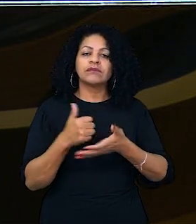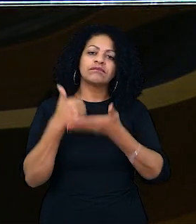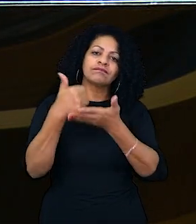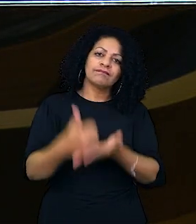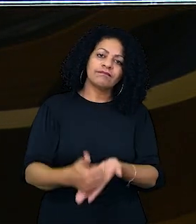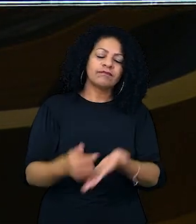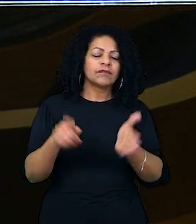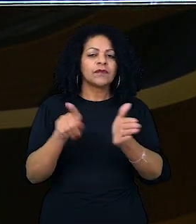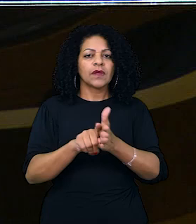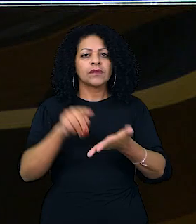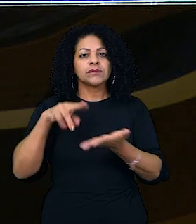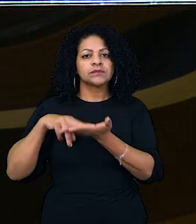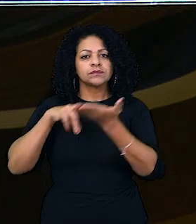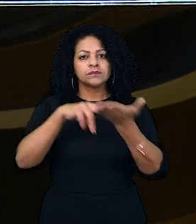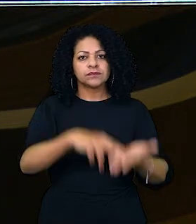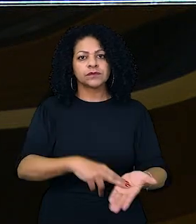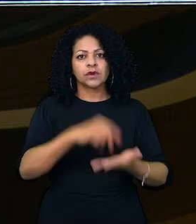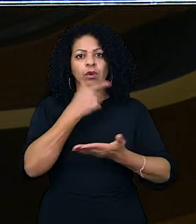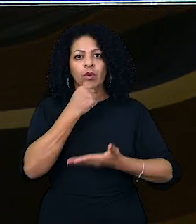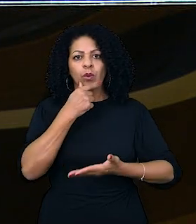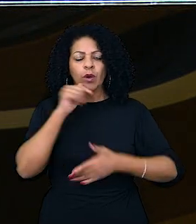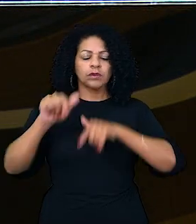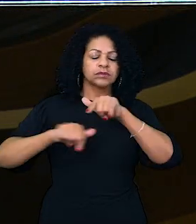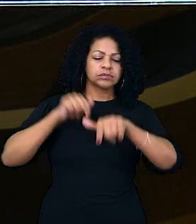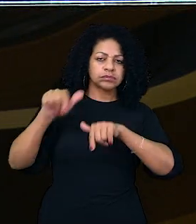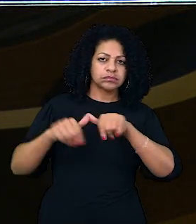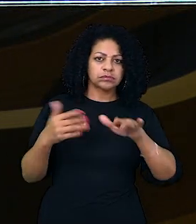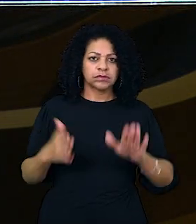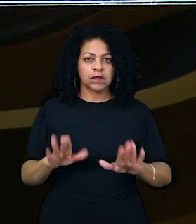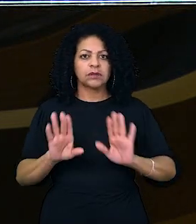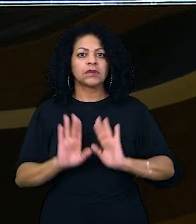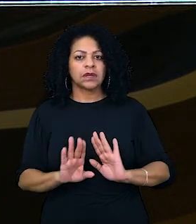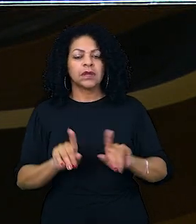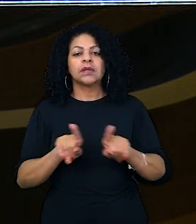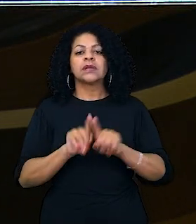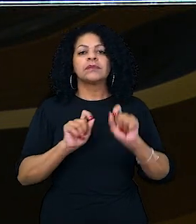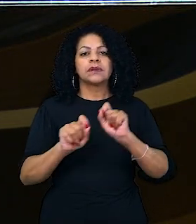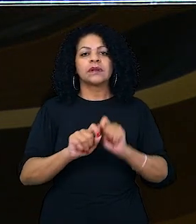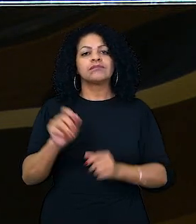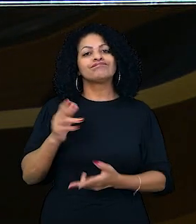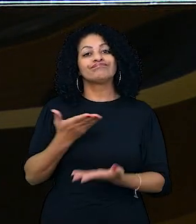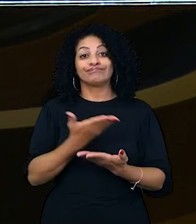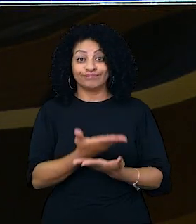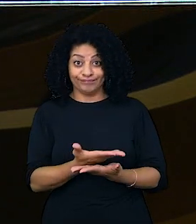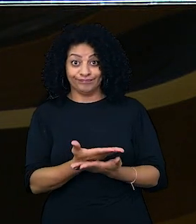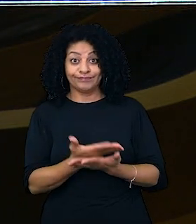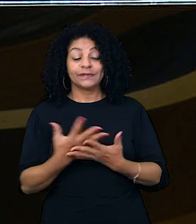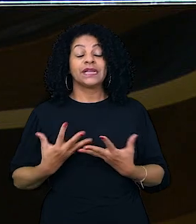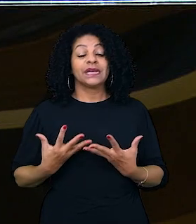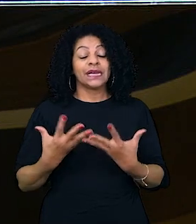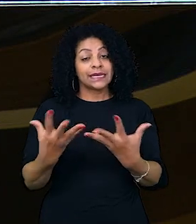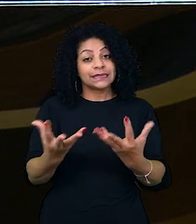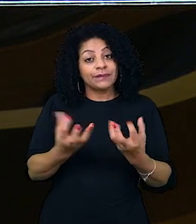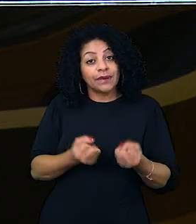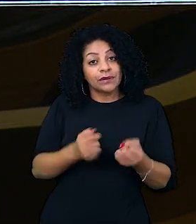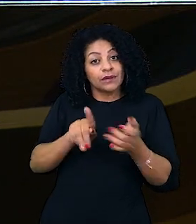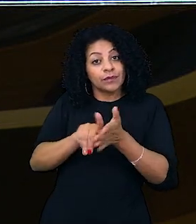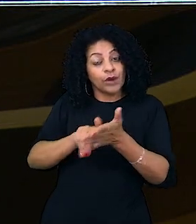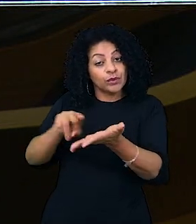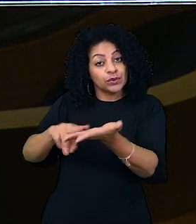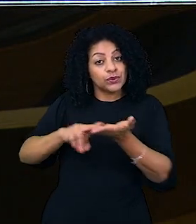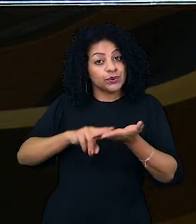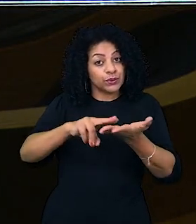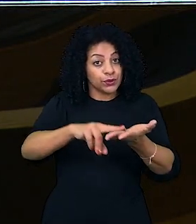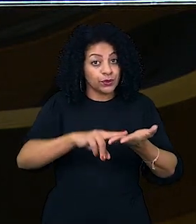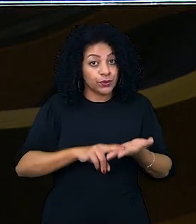da correspondência pelo carteiro, como se compreendeu, ressaltando que a reclamada continua recebendo